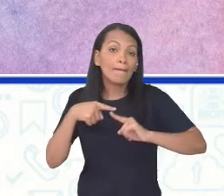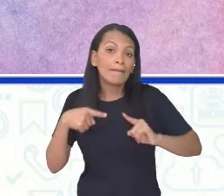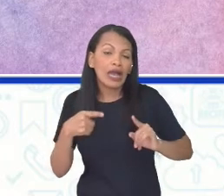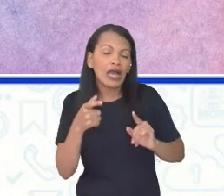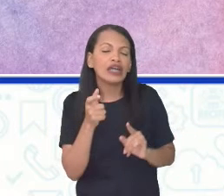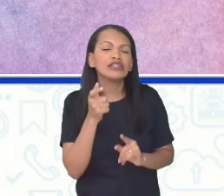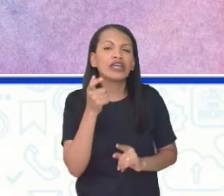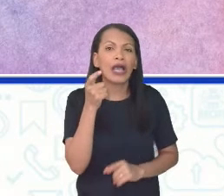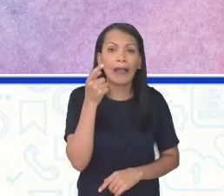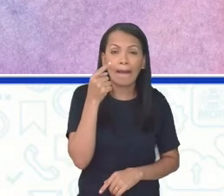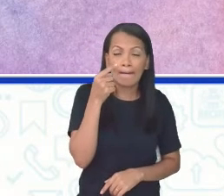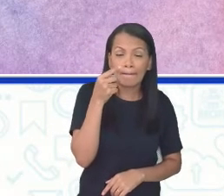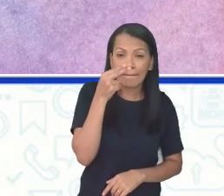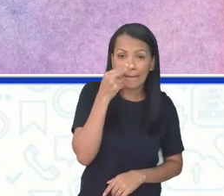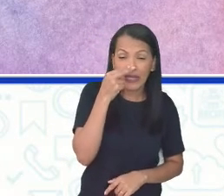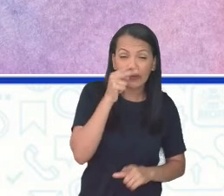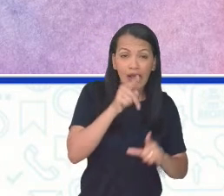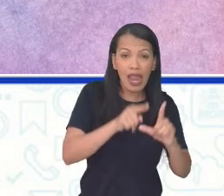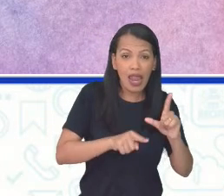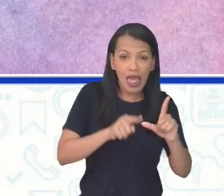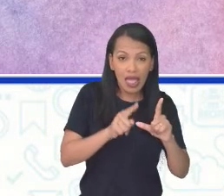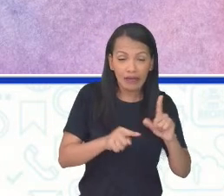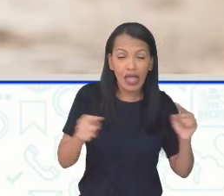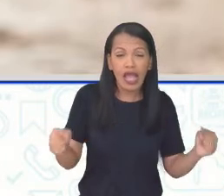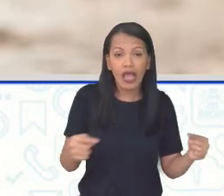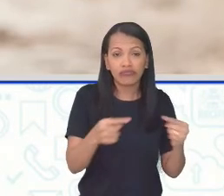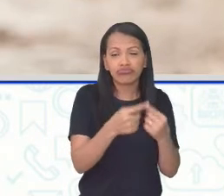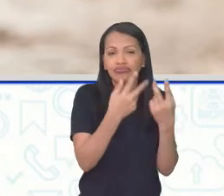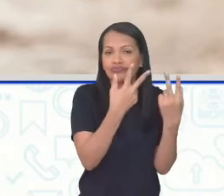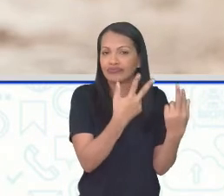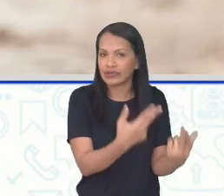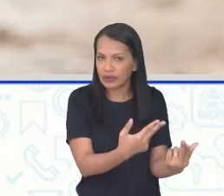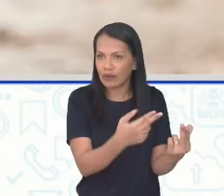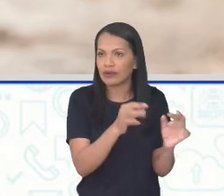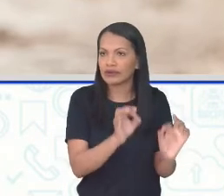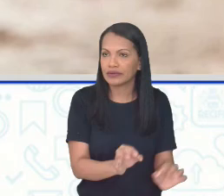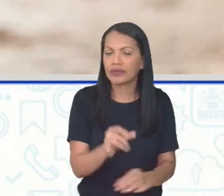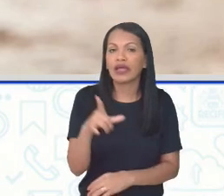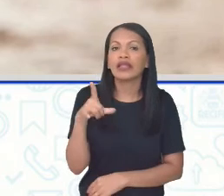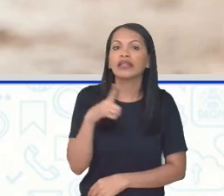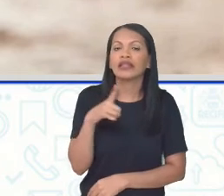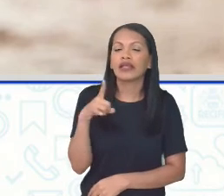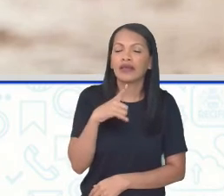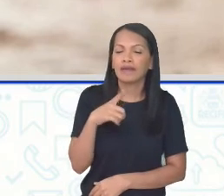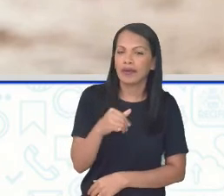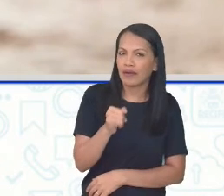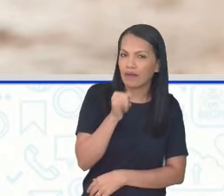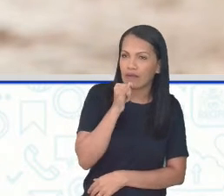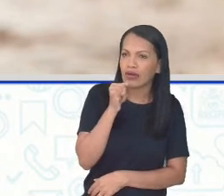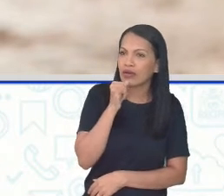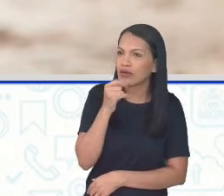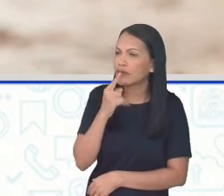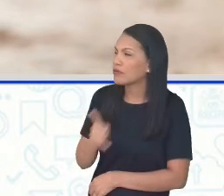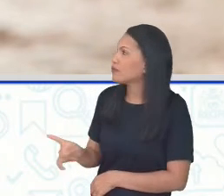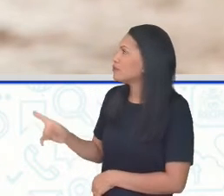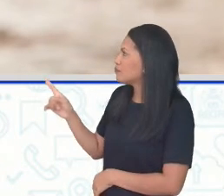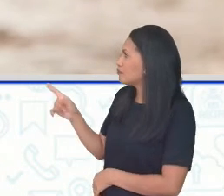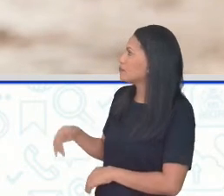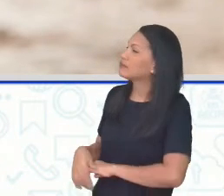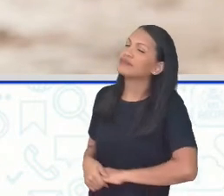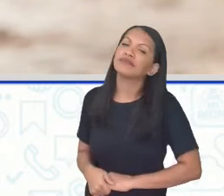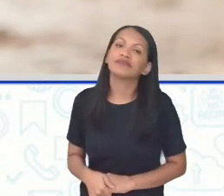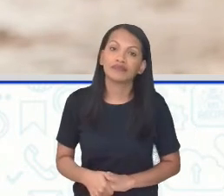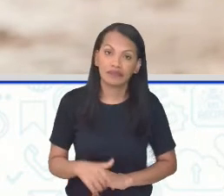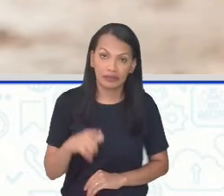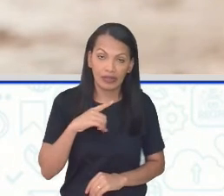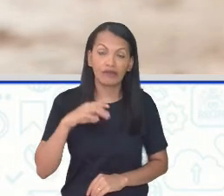Mesmas letras. Então, tivemos aqui, não é? Neste exemplo, nós tivemos aí a presença do cedilha e